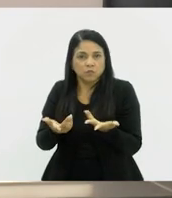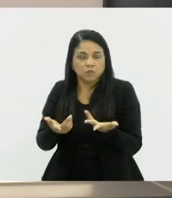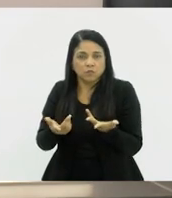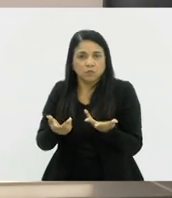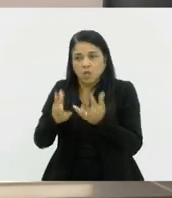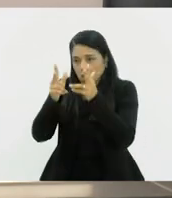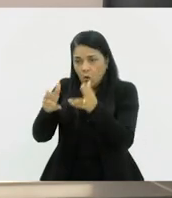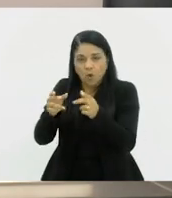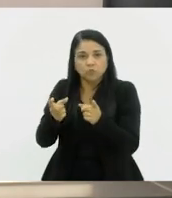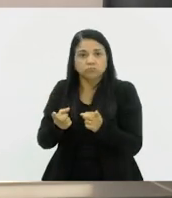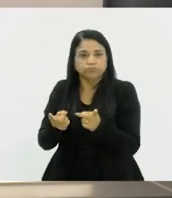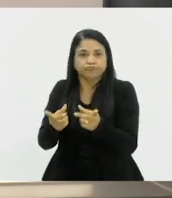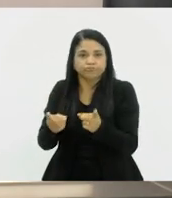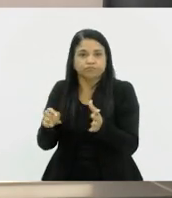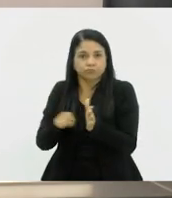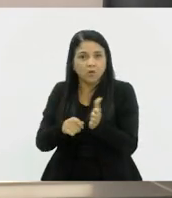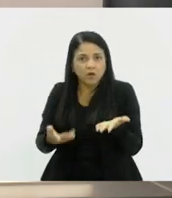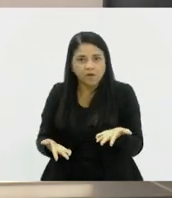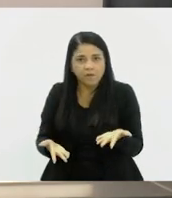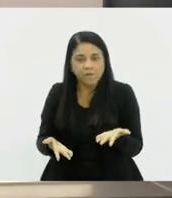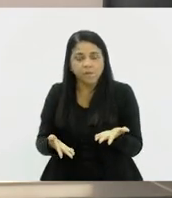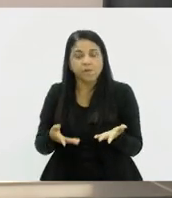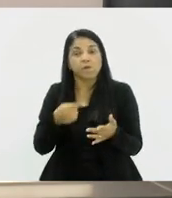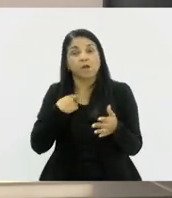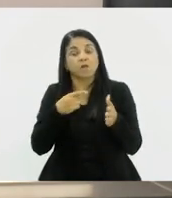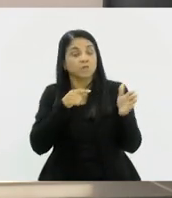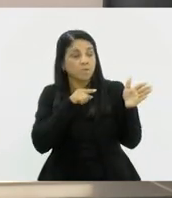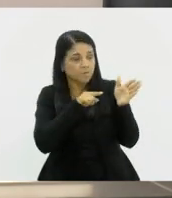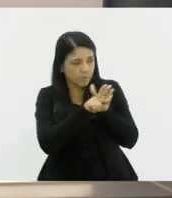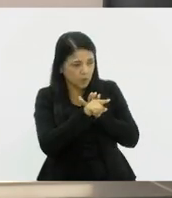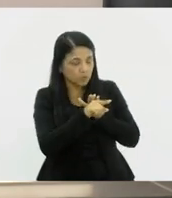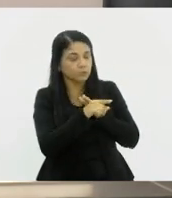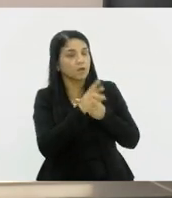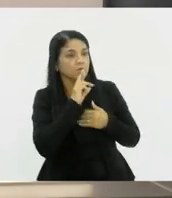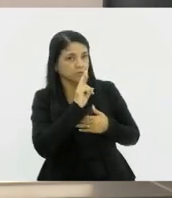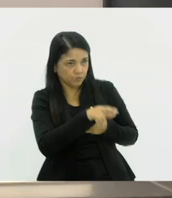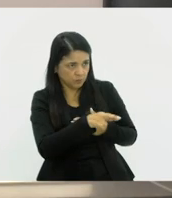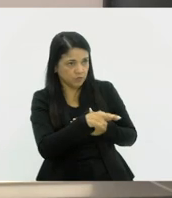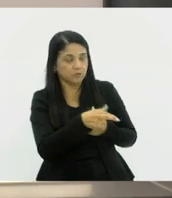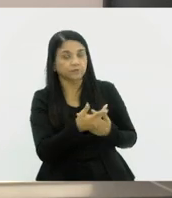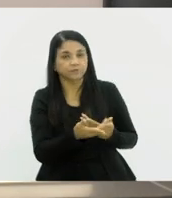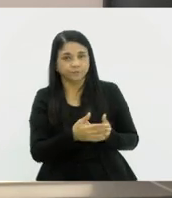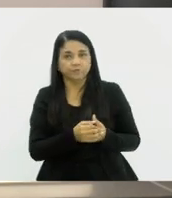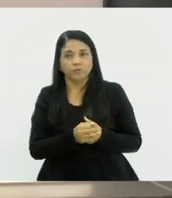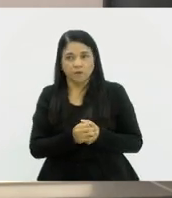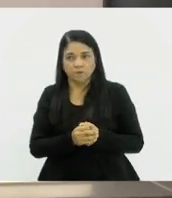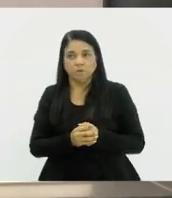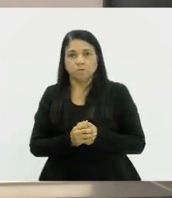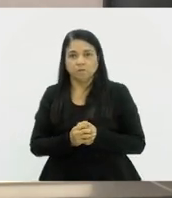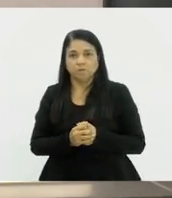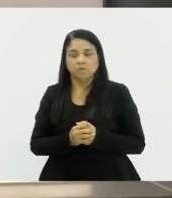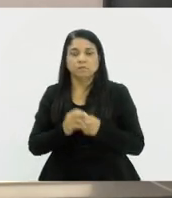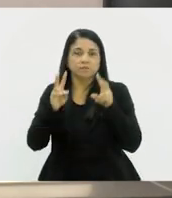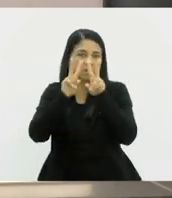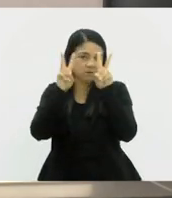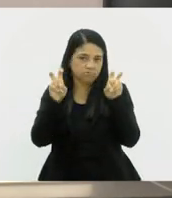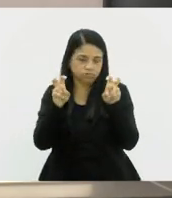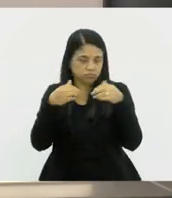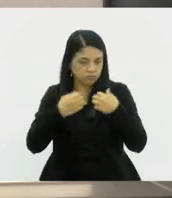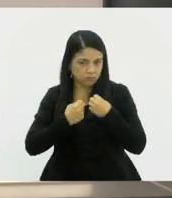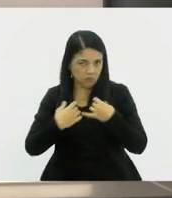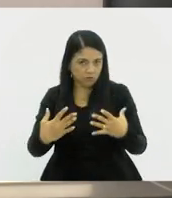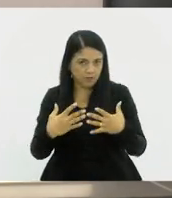a sua Eh pergunta a pergunta que nos move na ess nessa audiência pública e